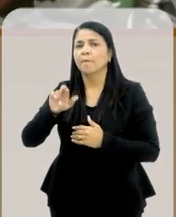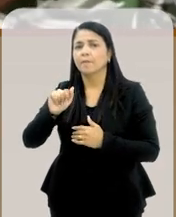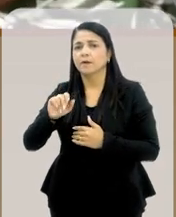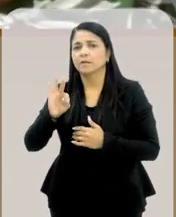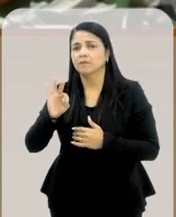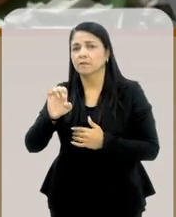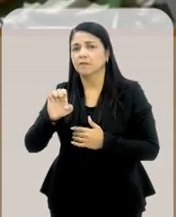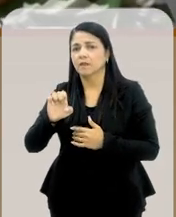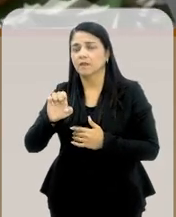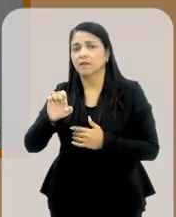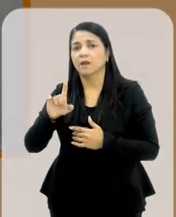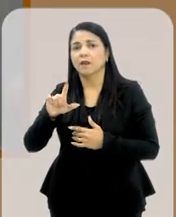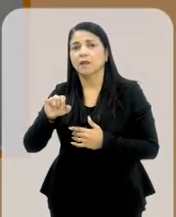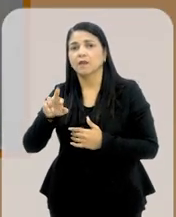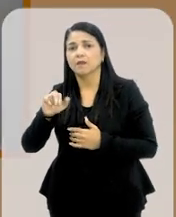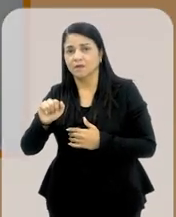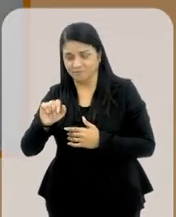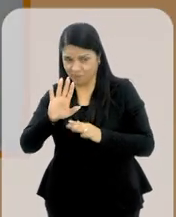prateleira Maria da Penha?